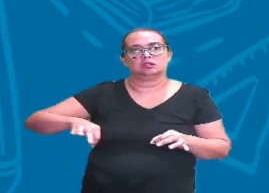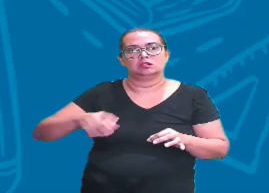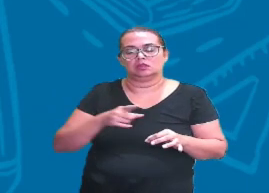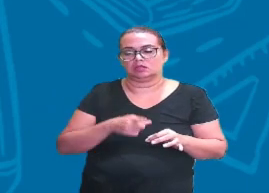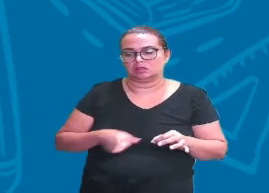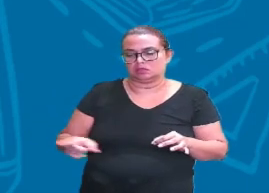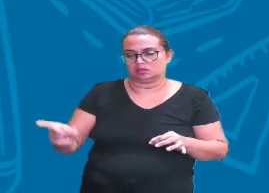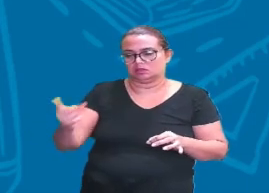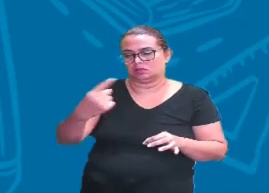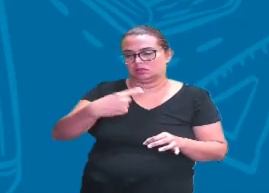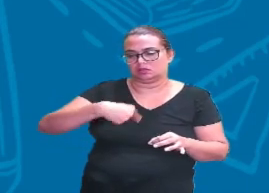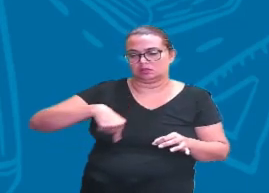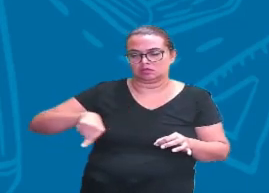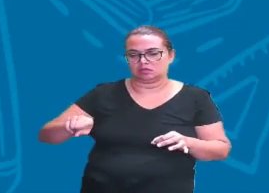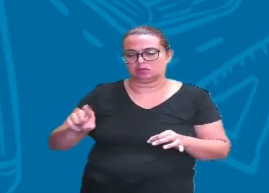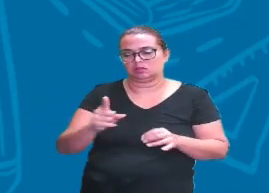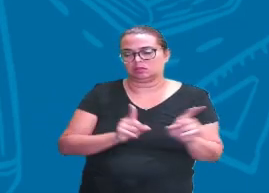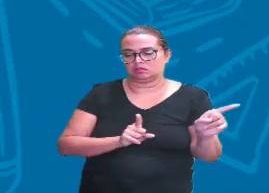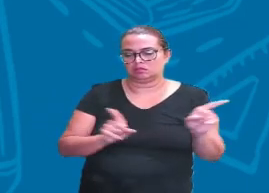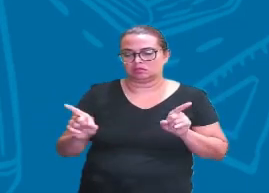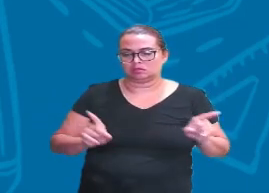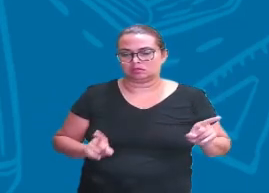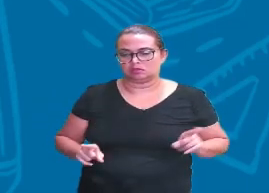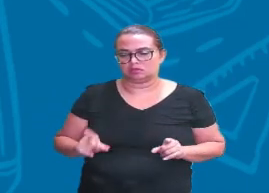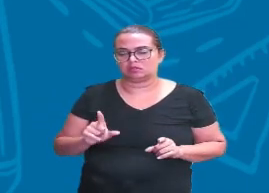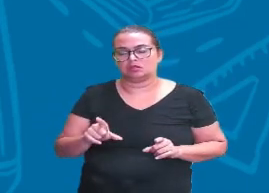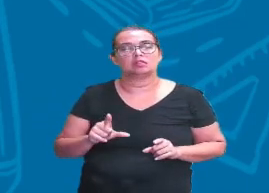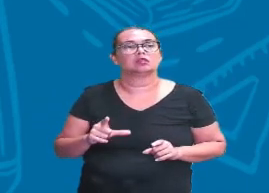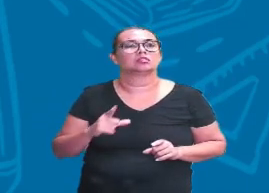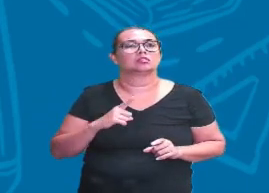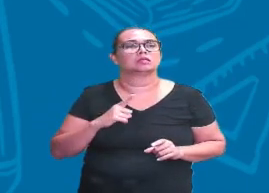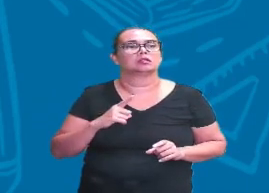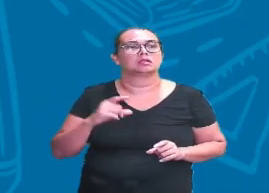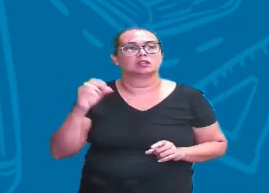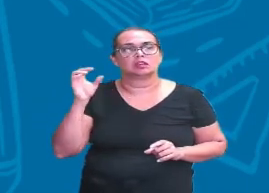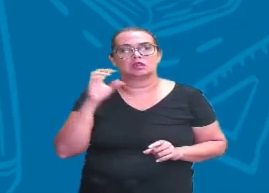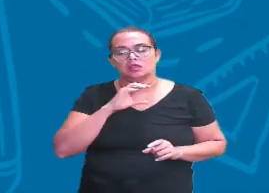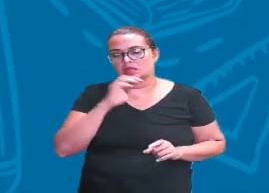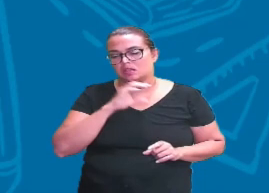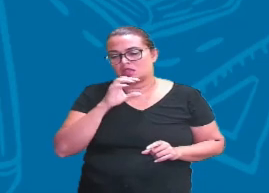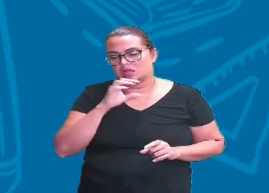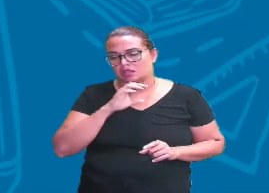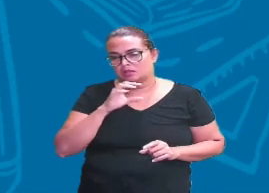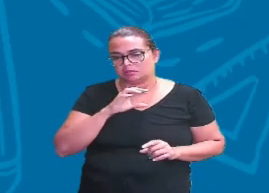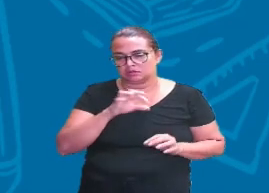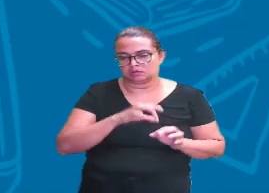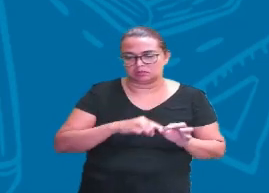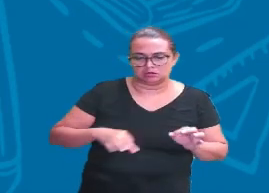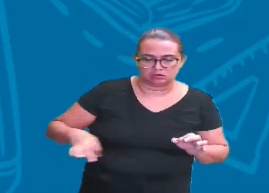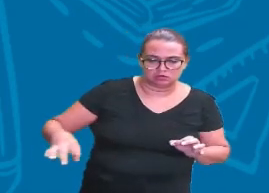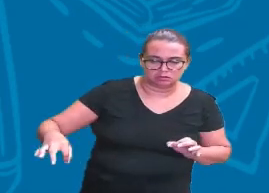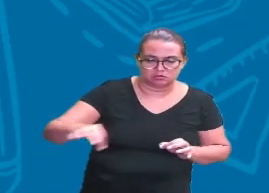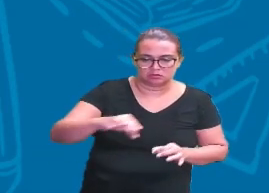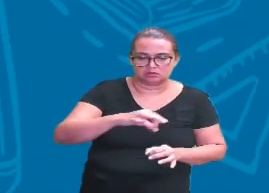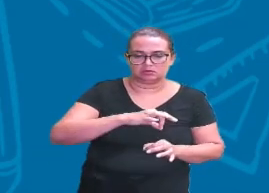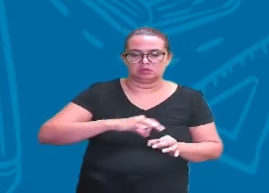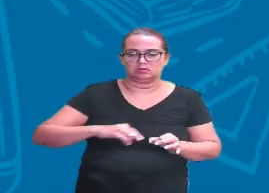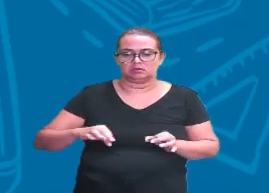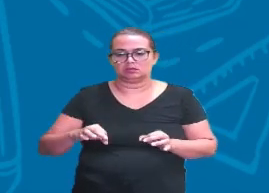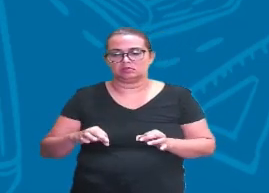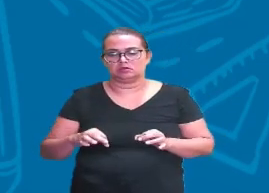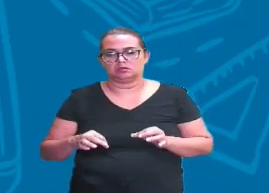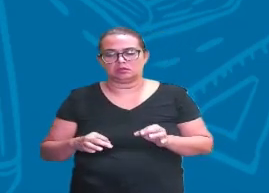Então, isso vai significar que ela está sofrendo uma aceleração provocada por uma força que vai puxar a esfera para